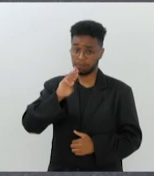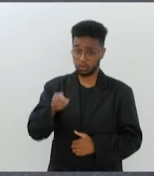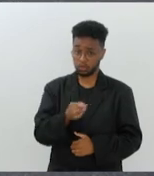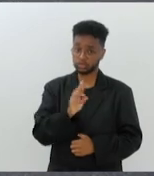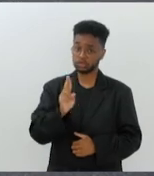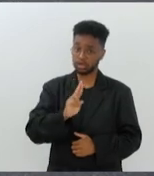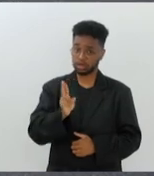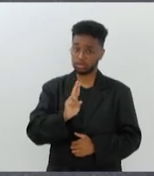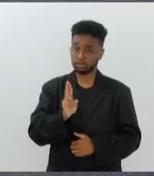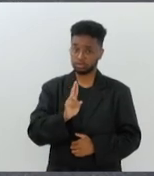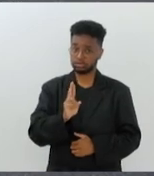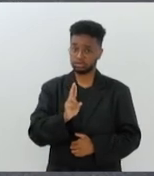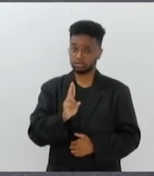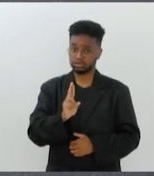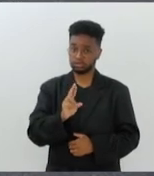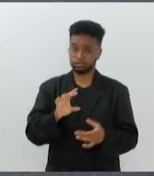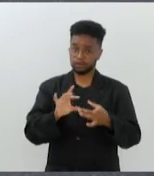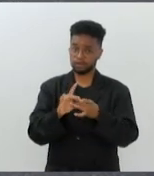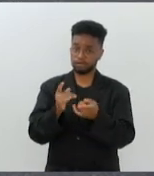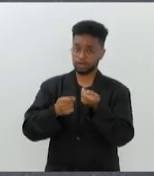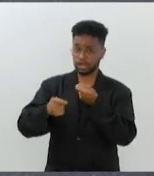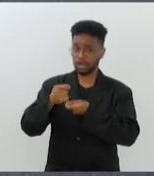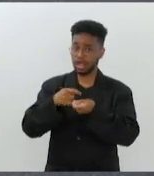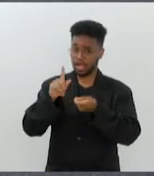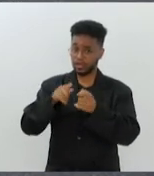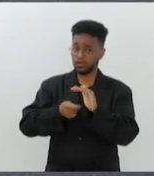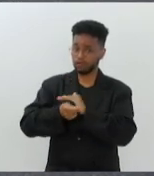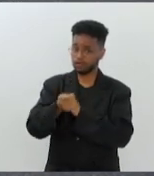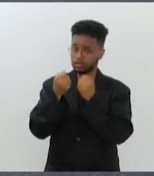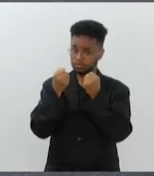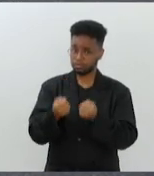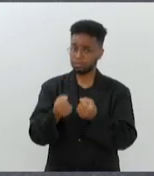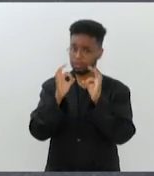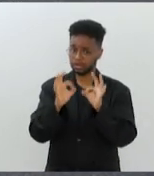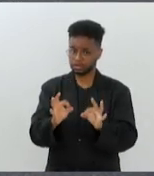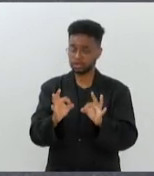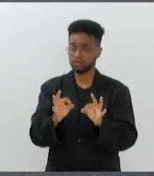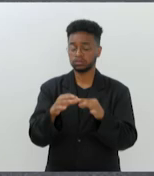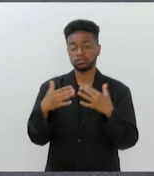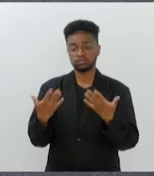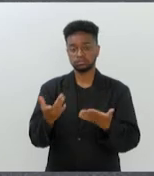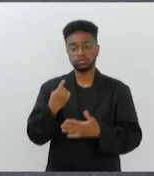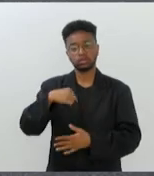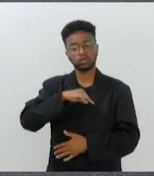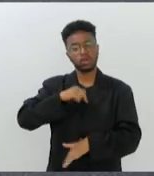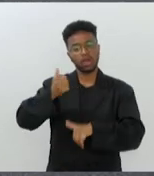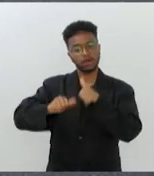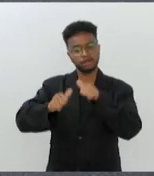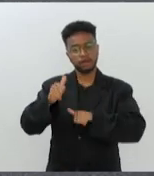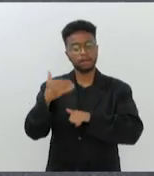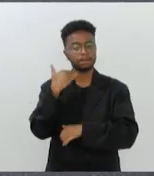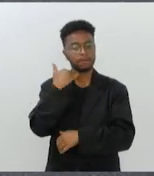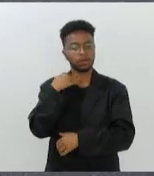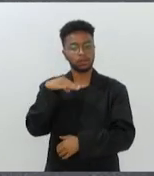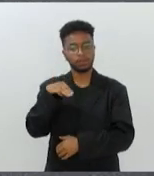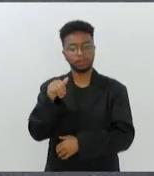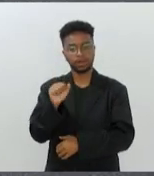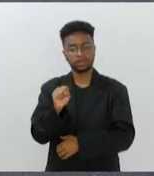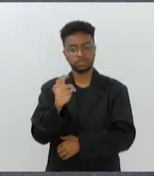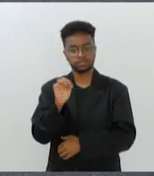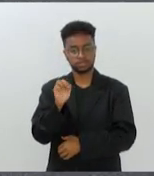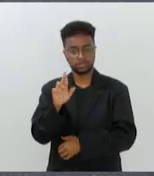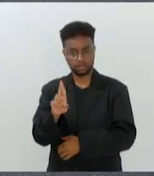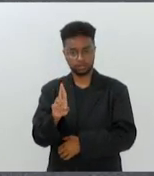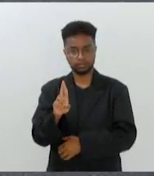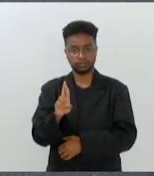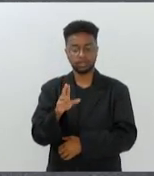reais em letras financeiras é um investimento pesado. Fomos verificar, o Banco Master